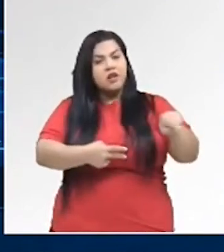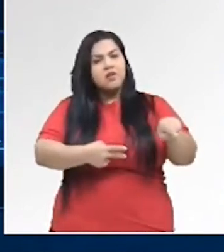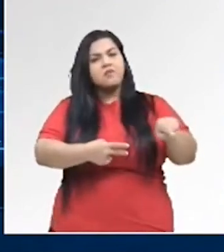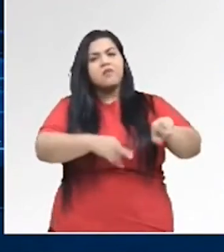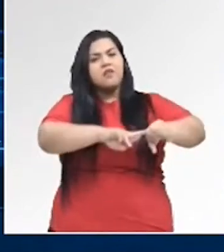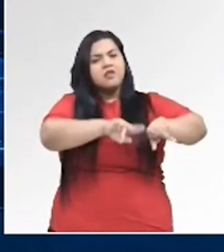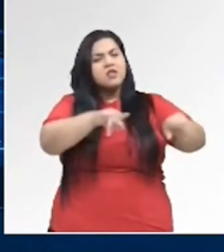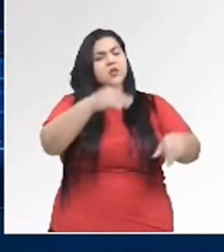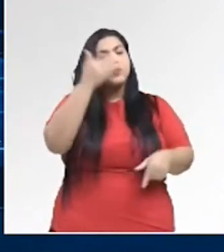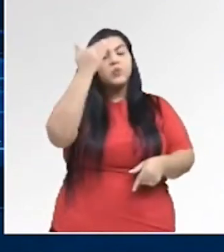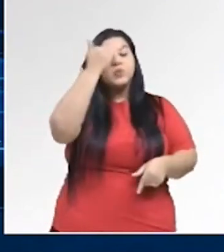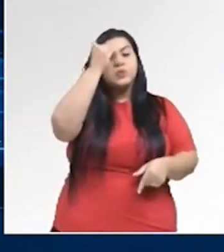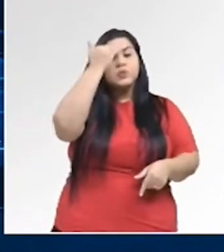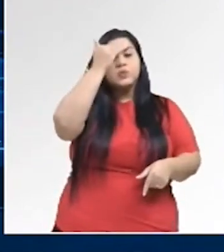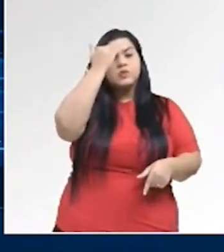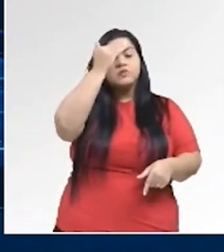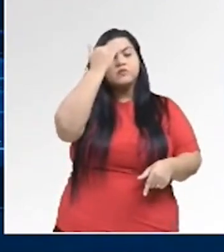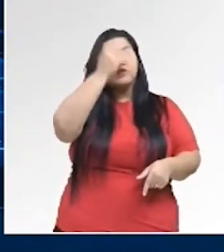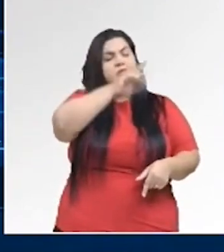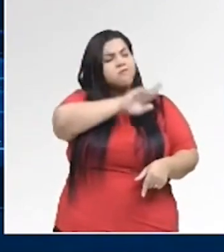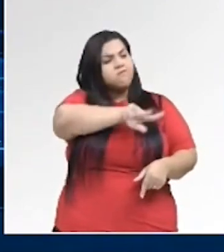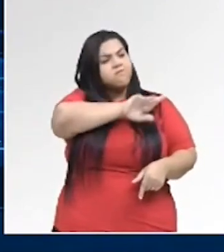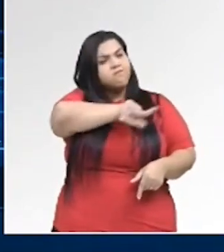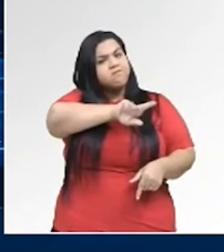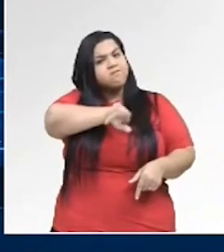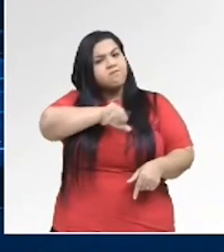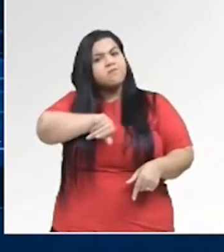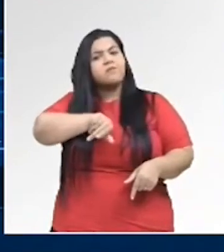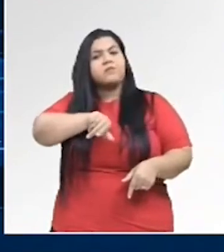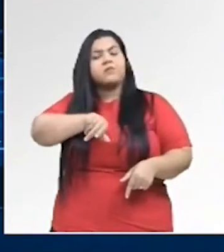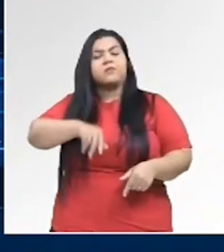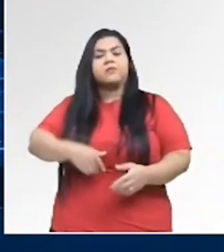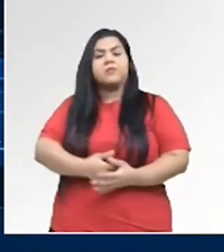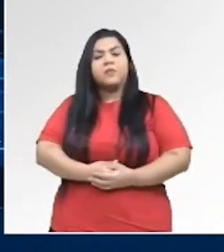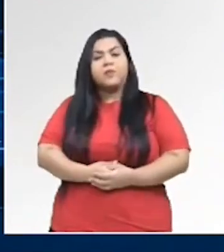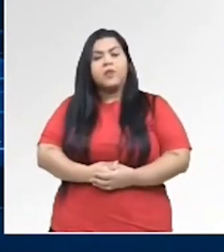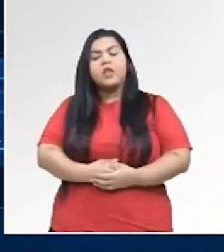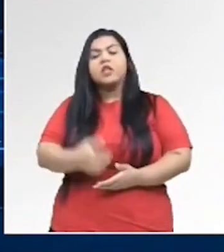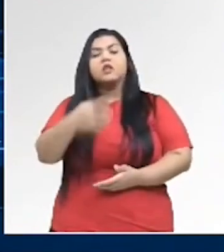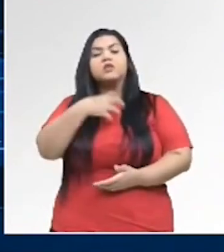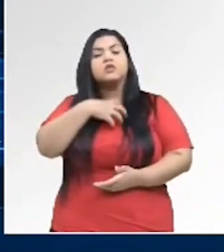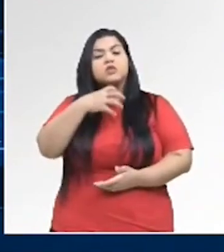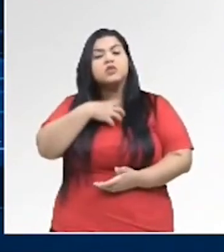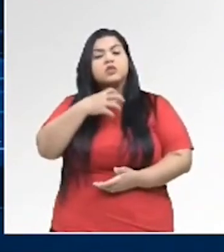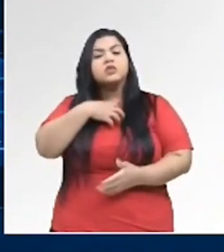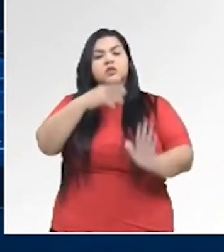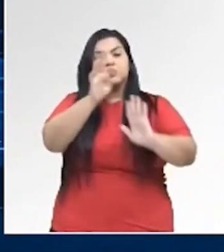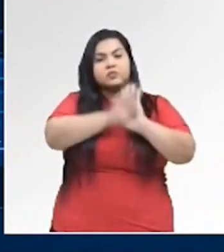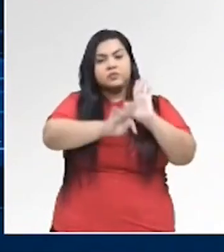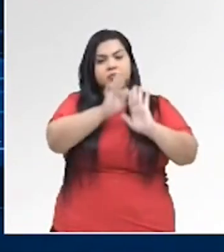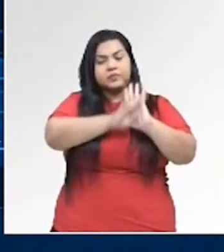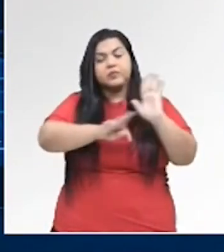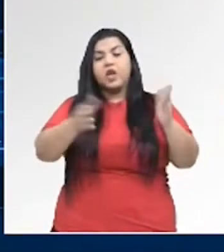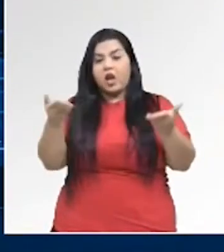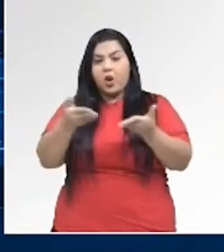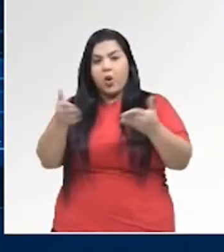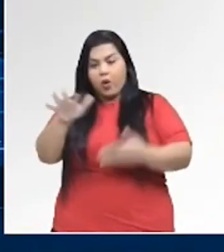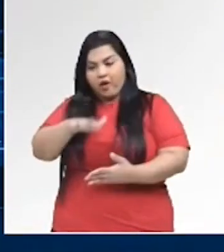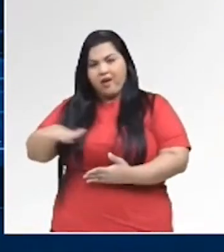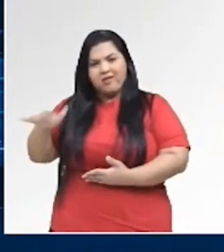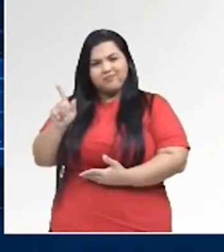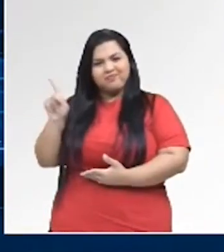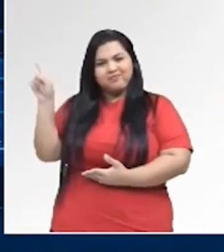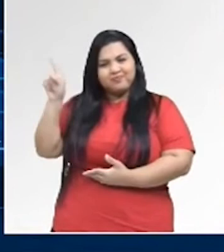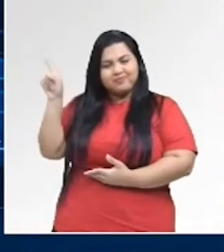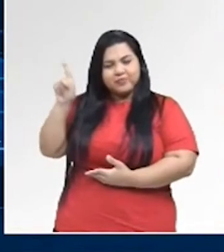né, múltipla interpretação, né, no sentido em que os textos trazem. E agora nós vamos à